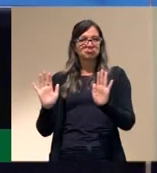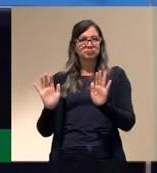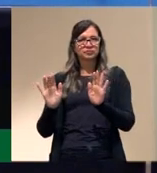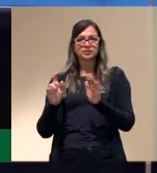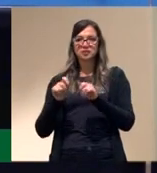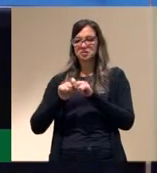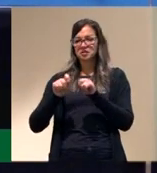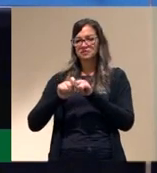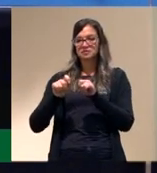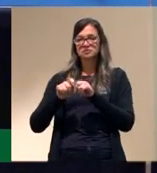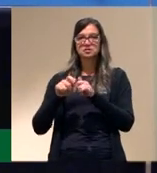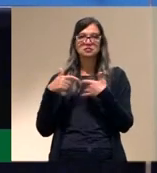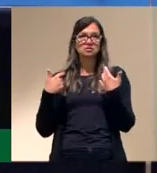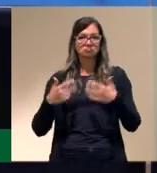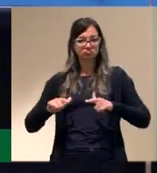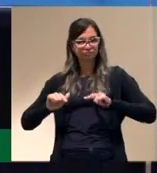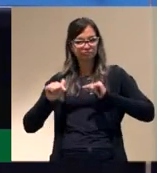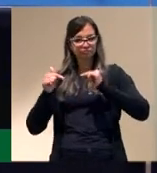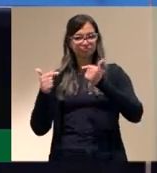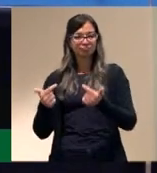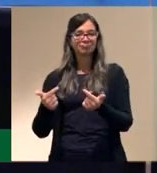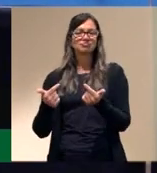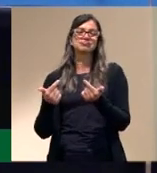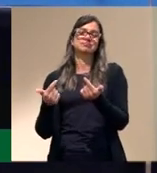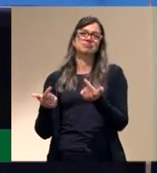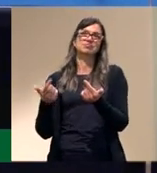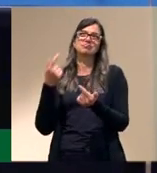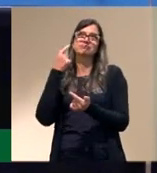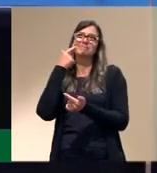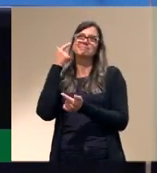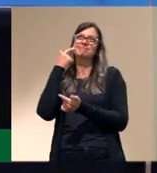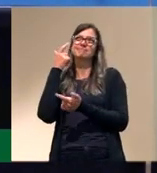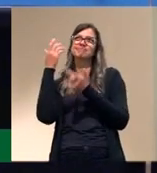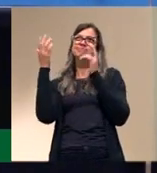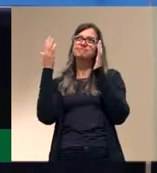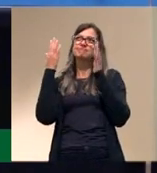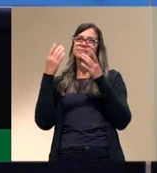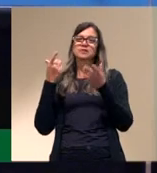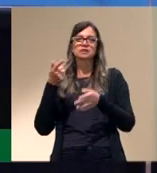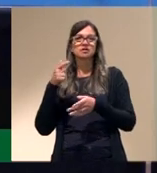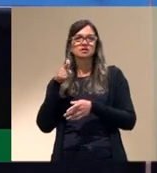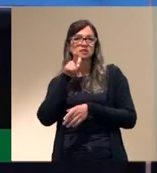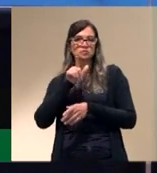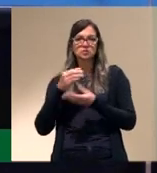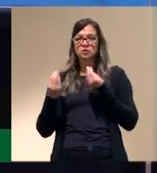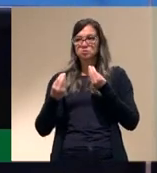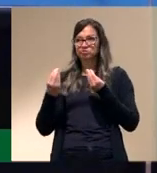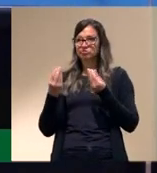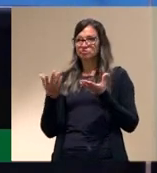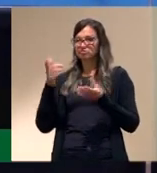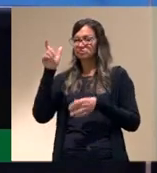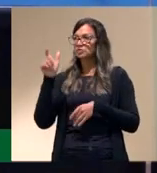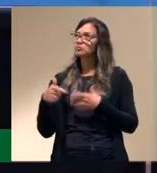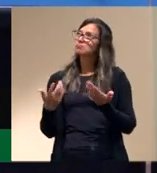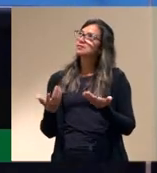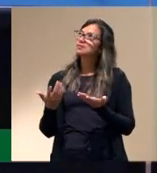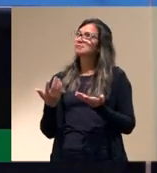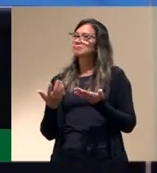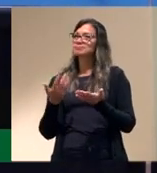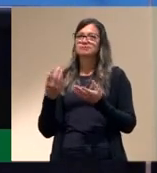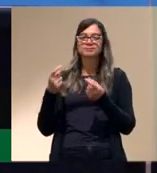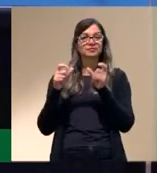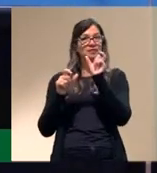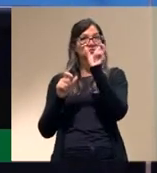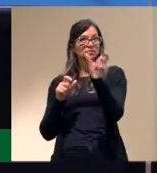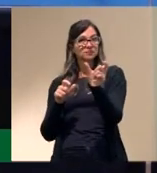sobre o papel, de uma ação assim no sentido instrumental da coisa, né, nós acrescentamos a